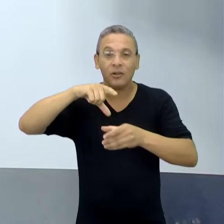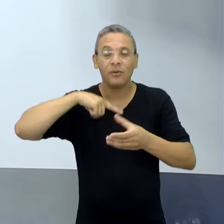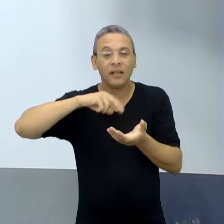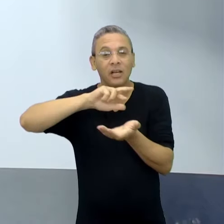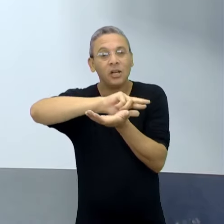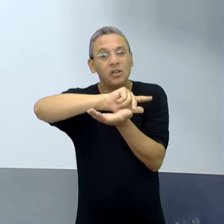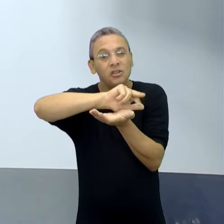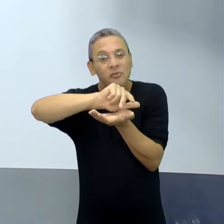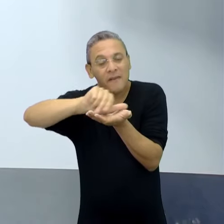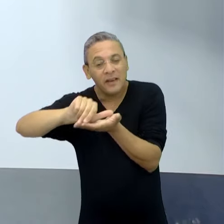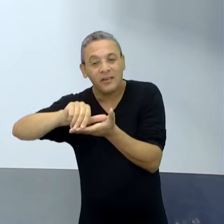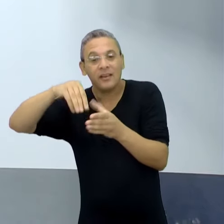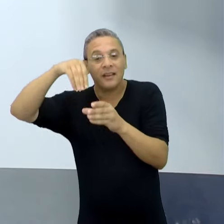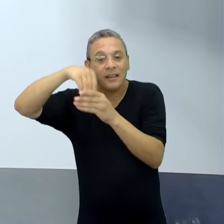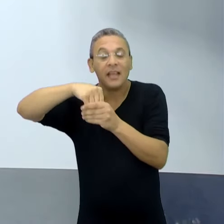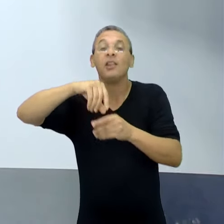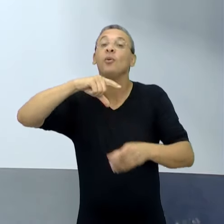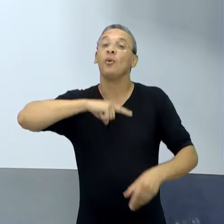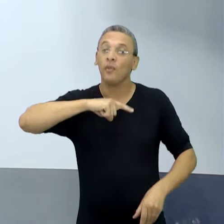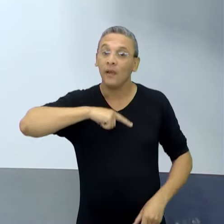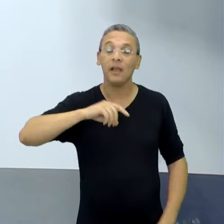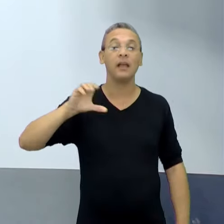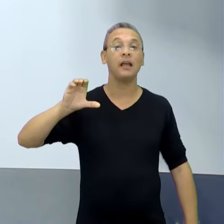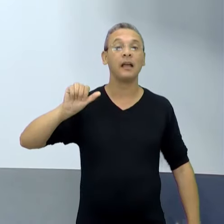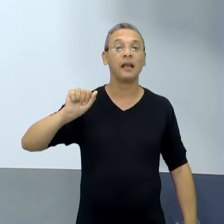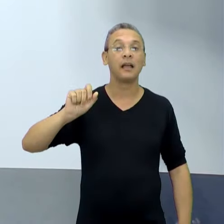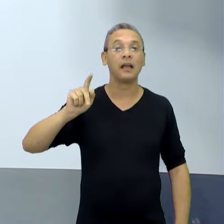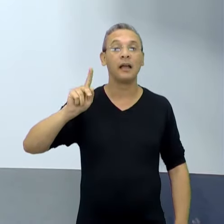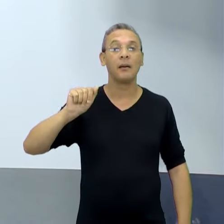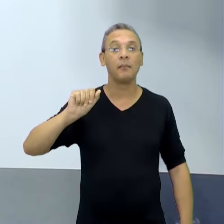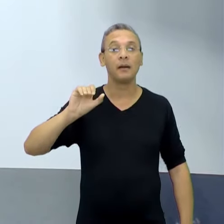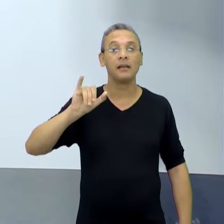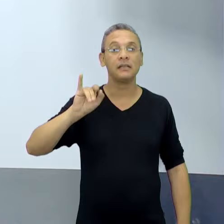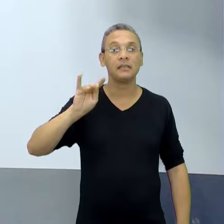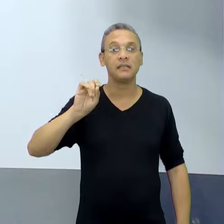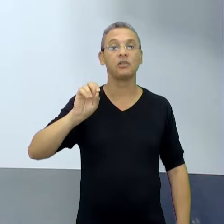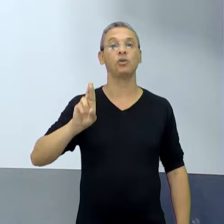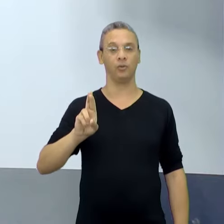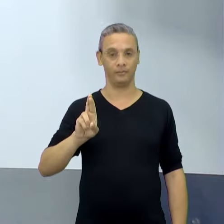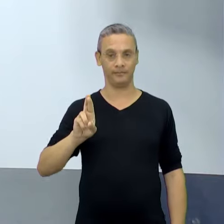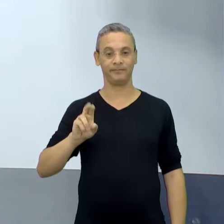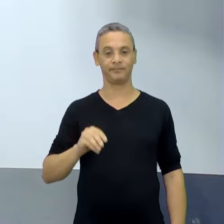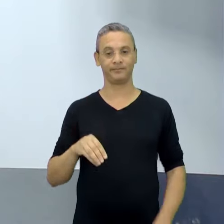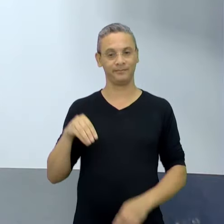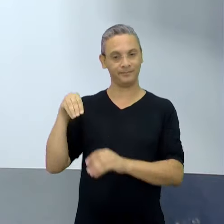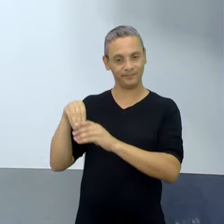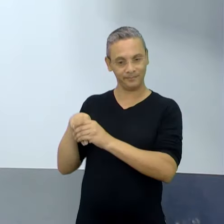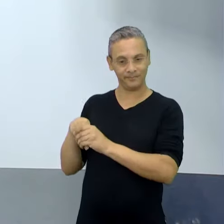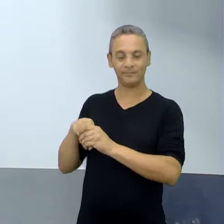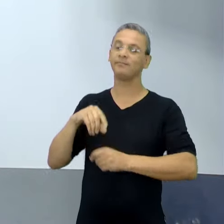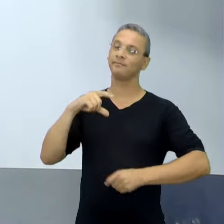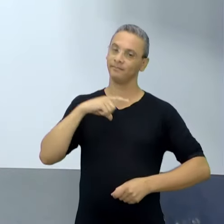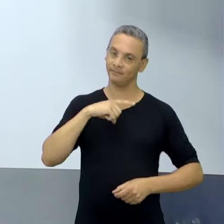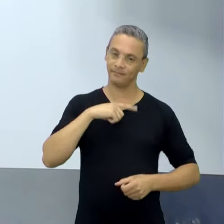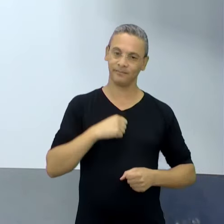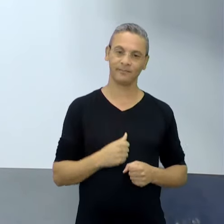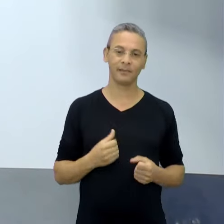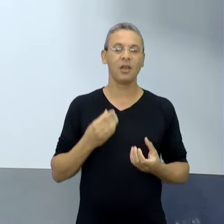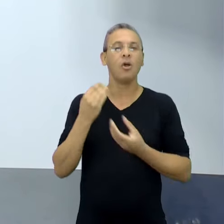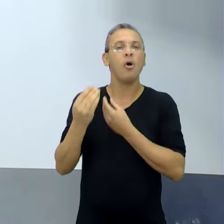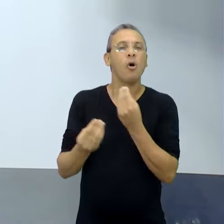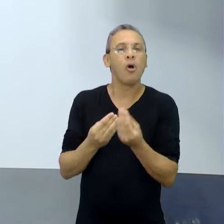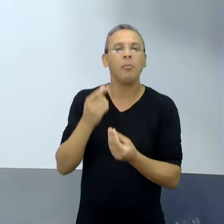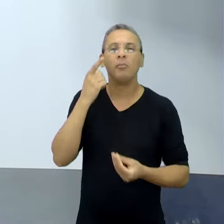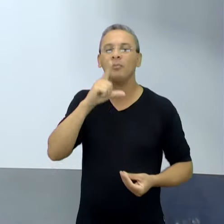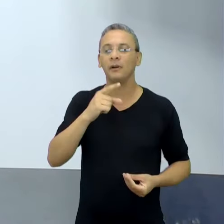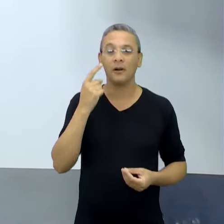componentes, entre eles o capacitor, que é isso que eu acabei de mostrar para você. Desse tamanhinho aí, pequenininho. O que faz o